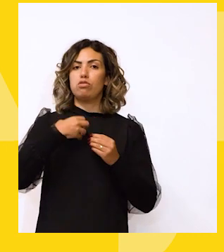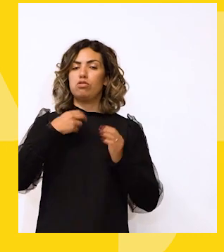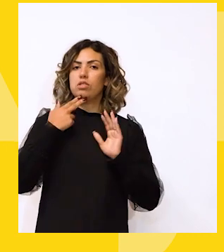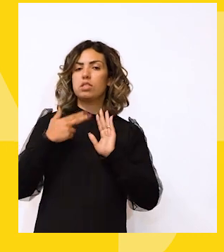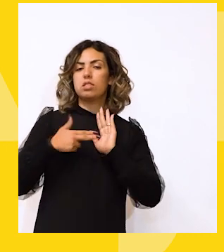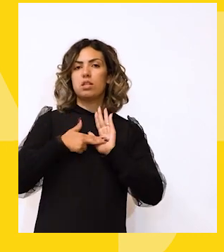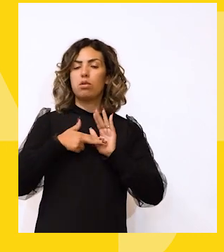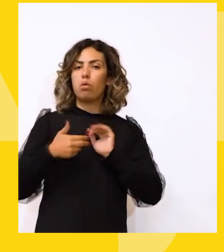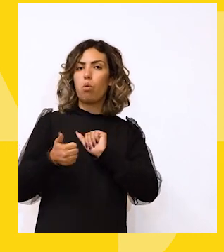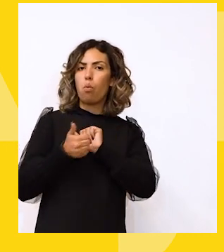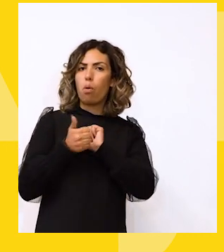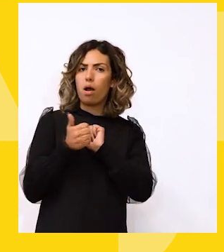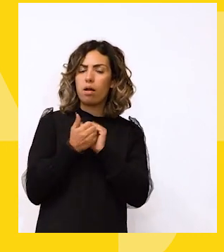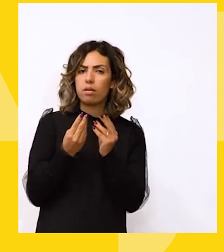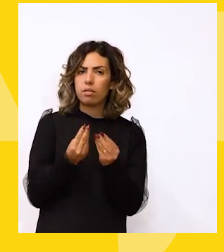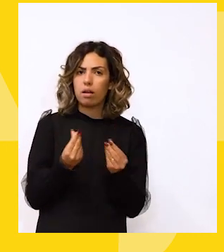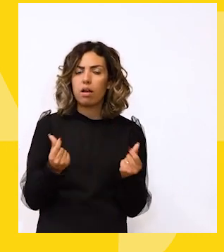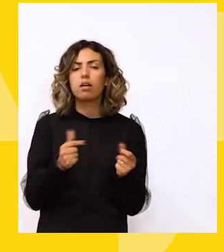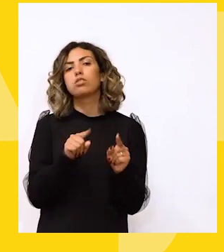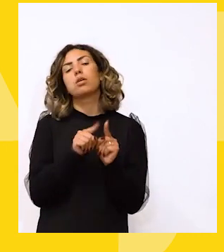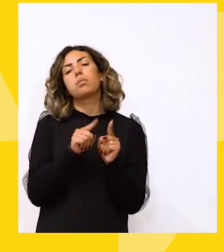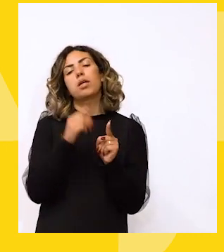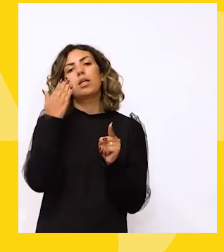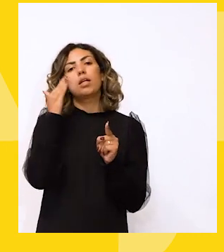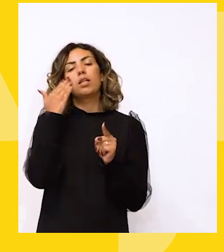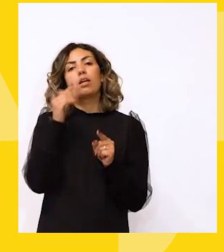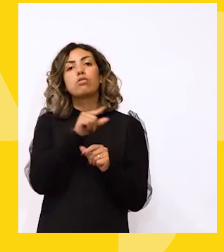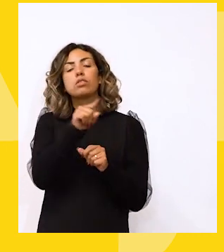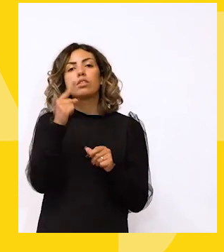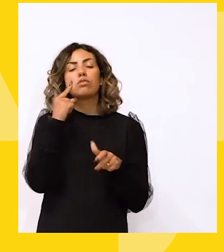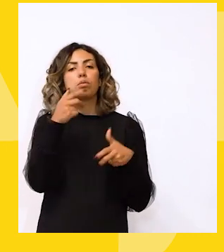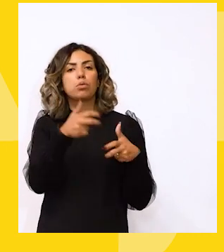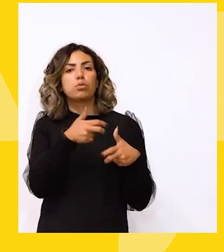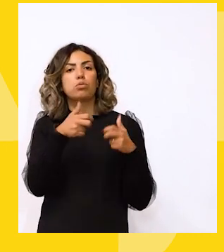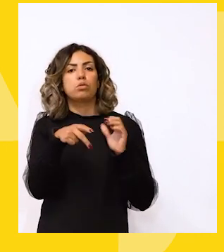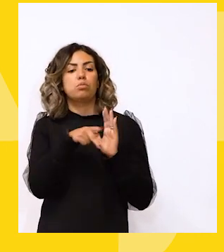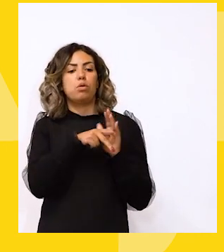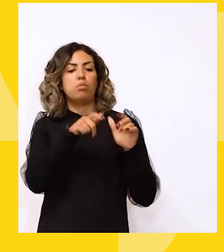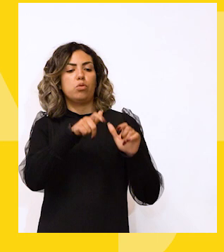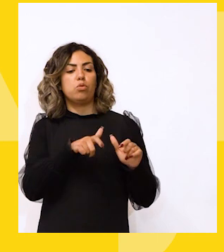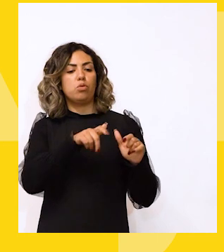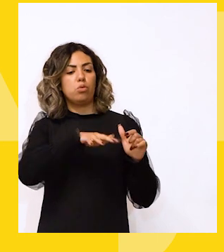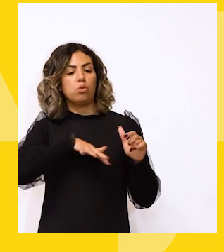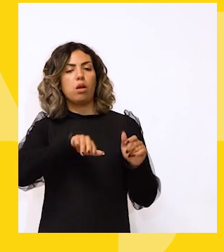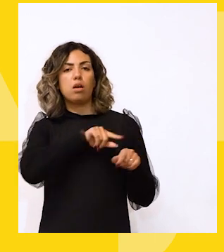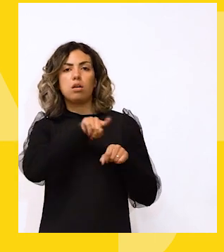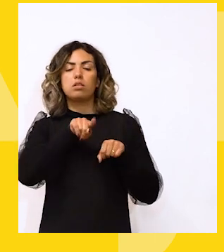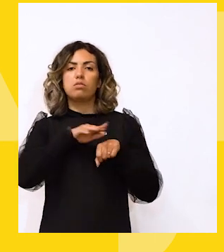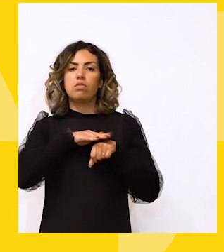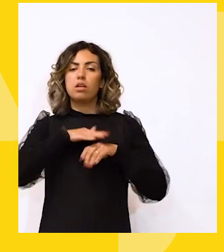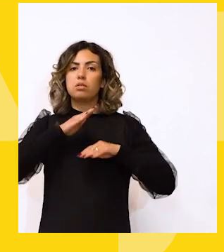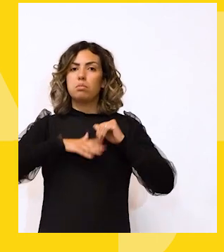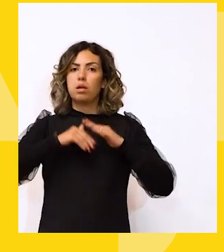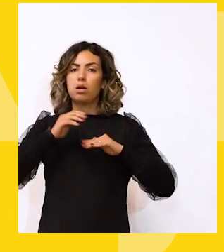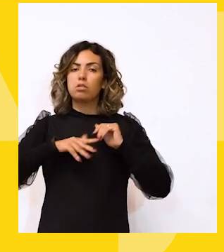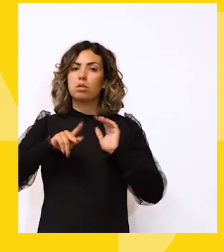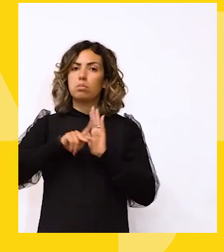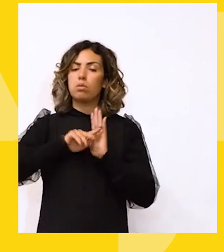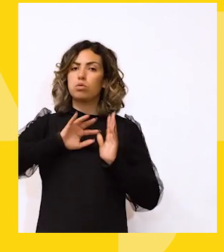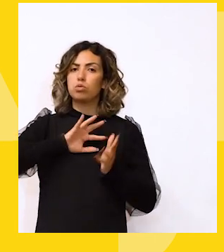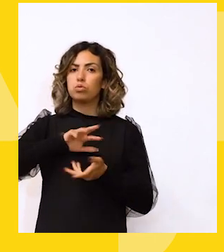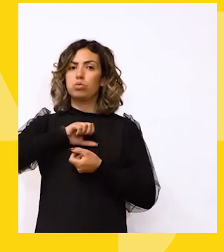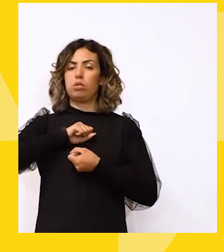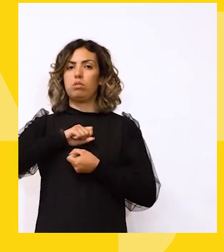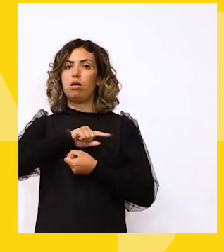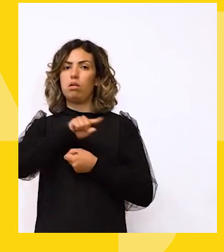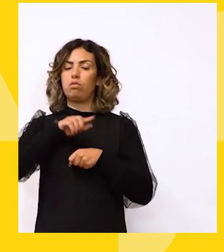outra forma de estilo né fornecimento de mudas do sementes por exemplo para aqueles produtores locais que adotem adotarem práticas de produção mais sustentáveis com aproveitamento